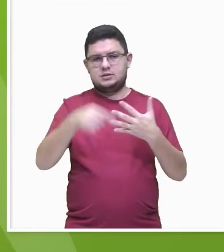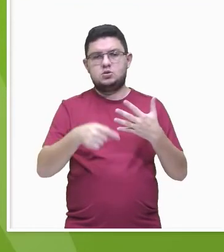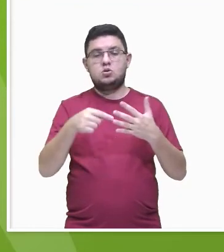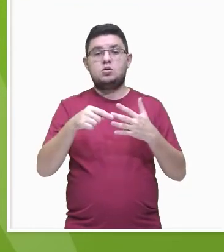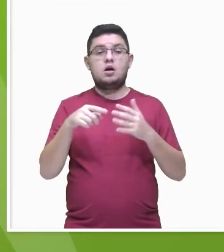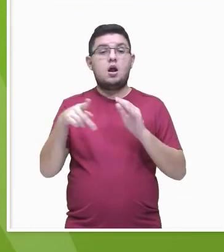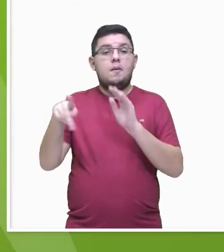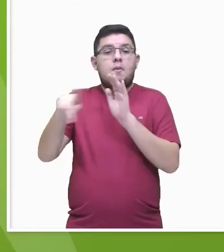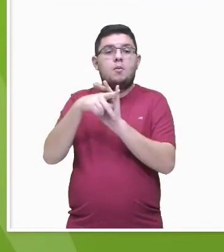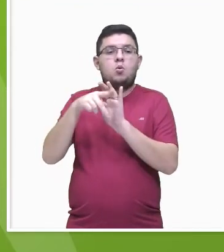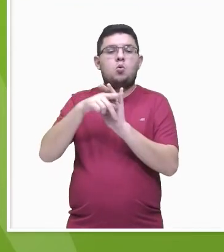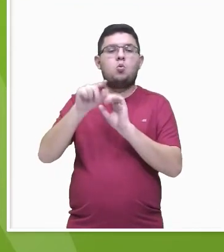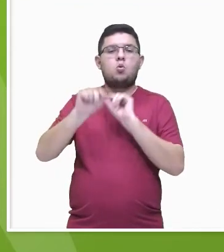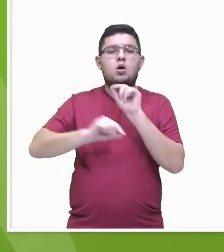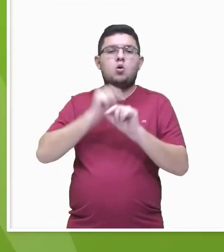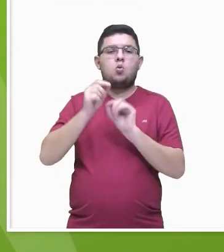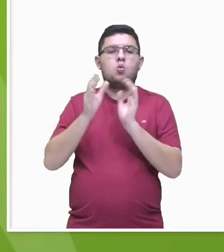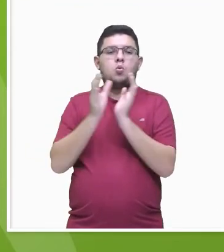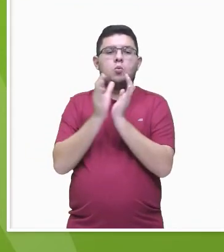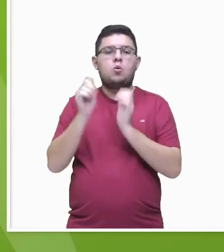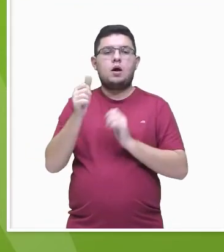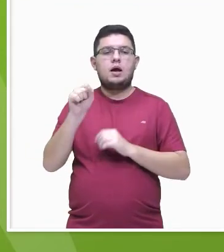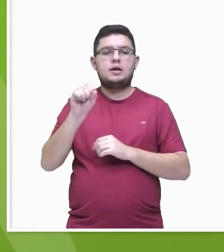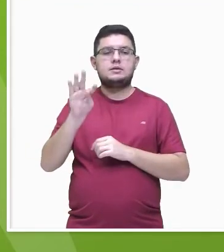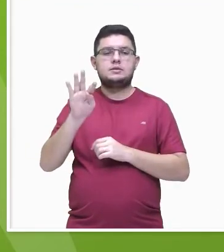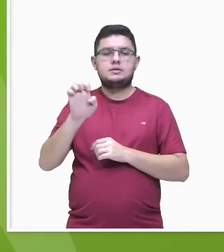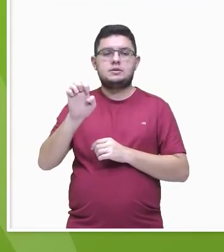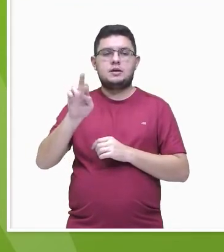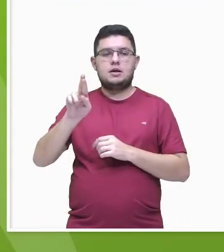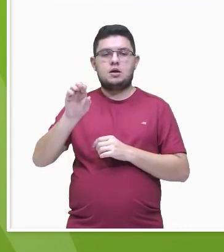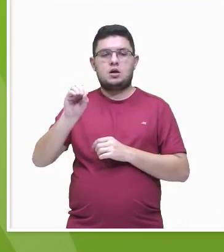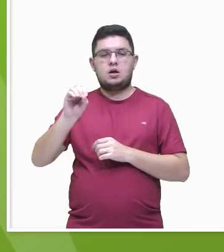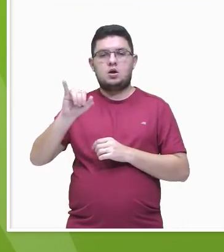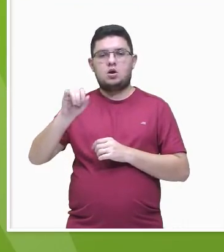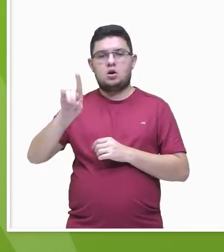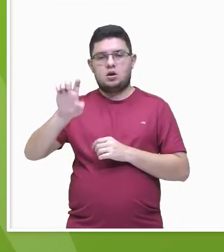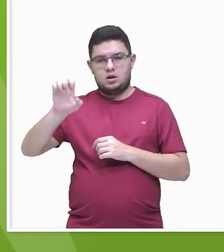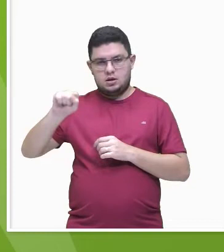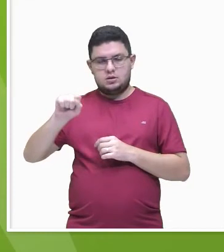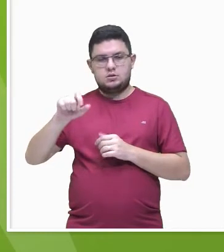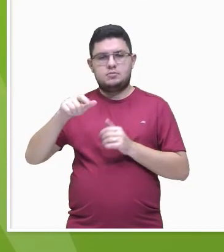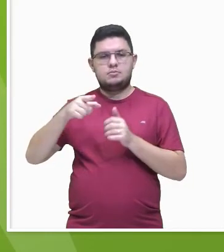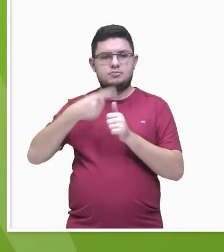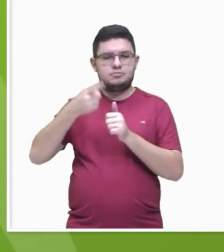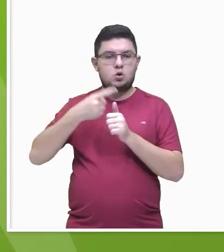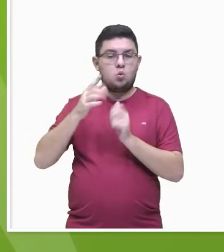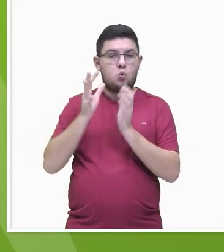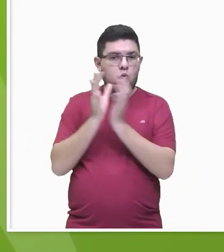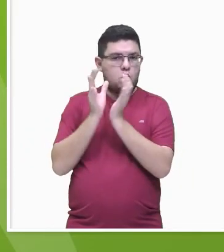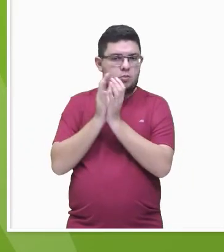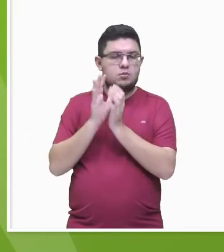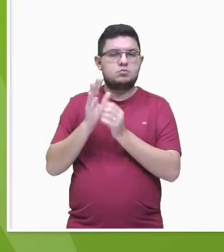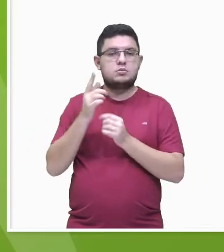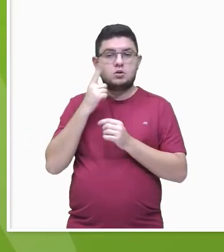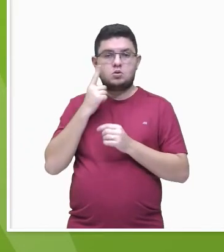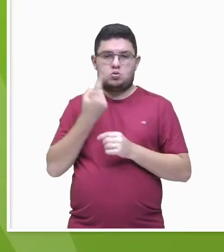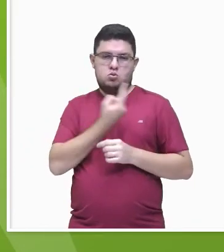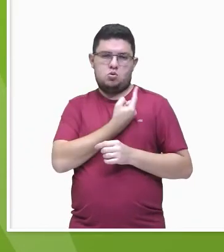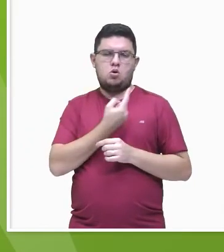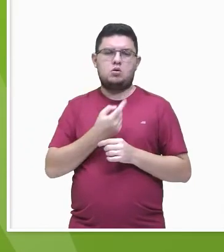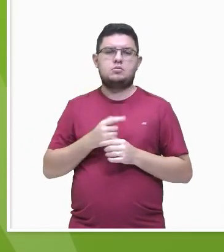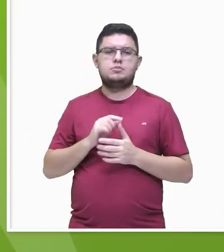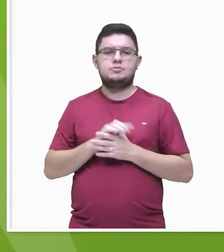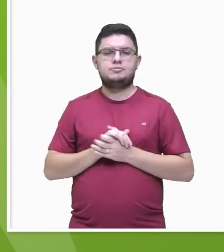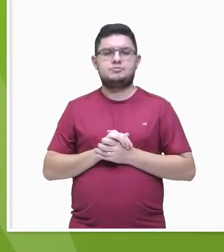dos asteroides, ok? Esse aí então é o primeiro grupo de equinodermos que a gente está observando. E